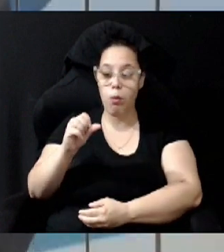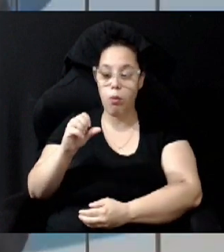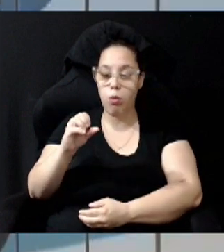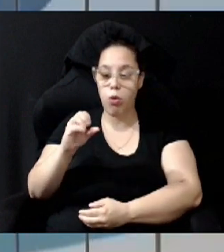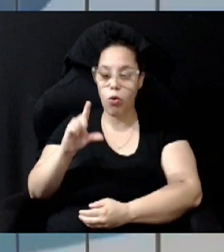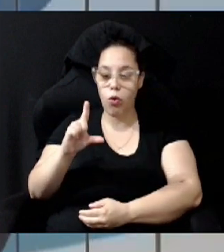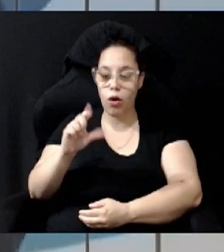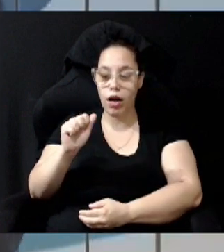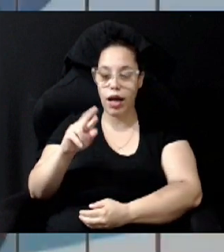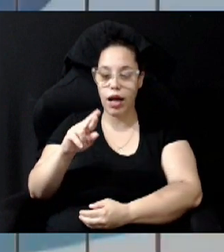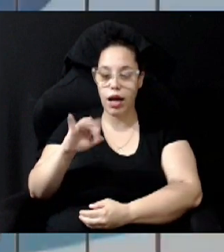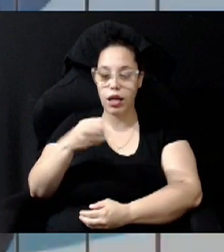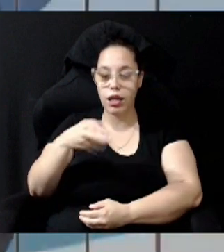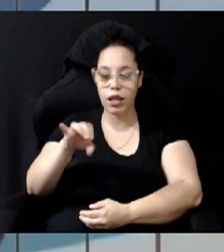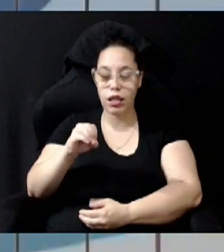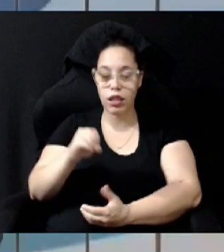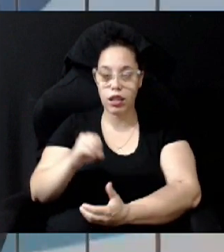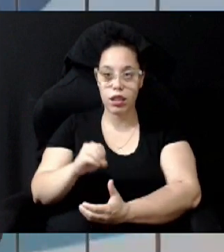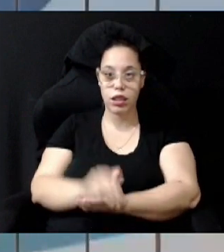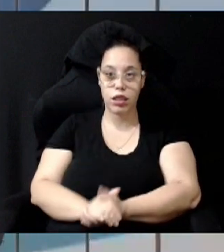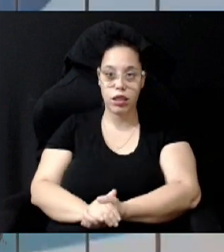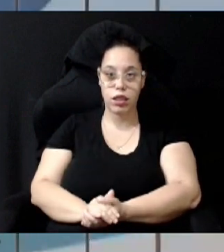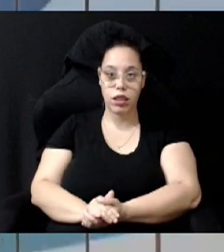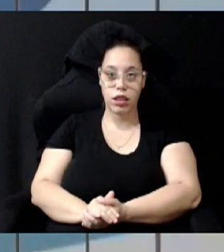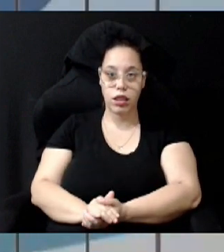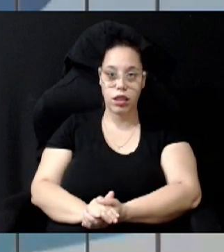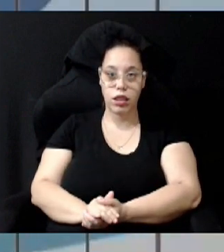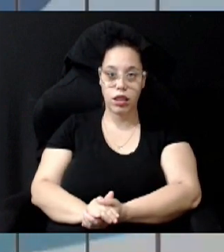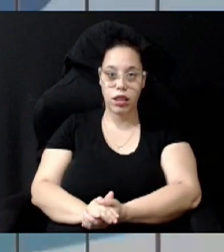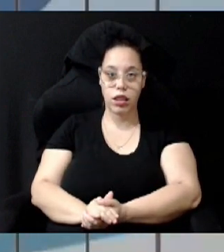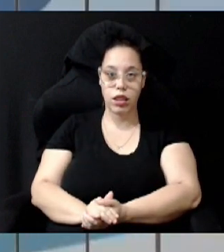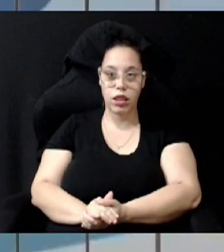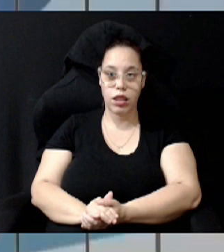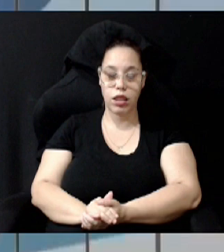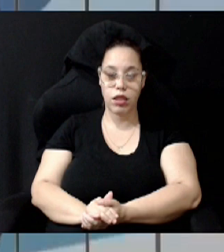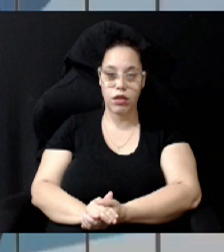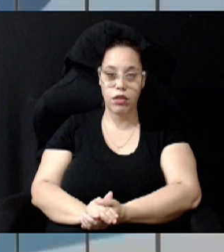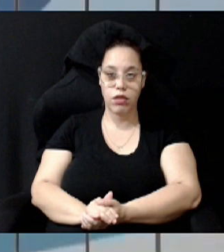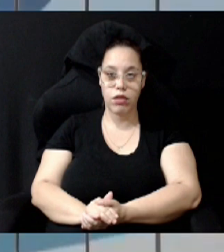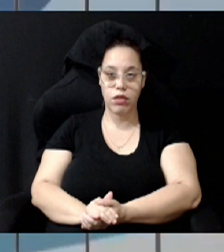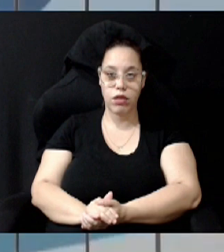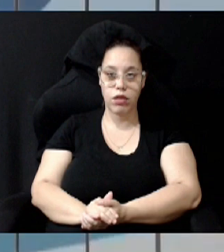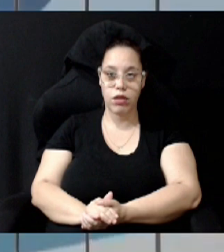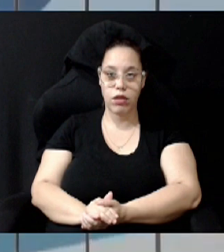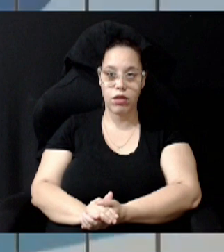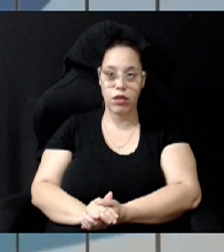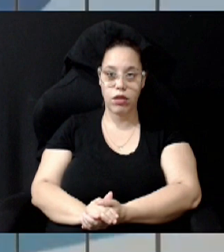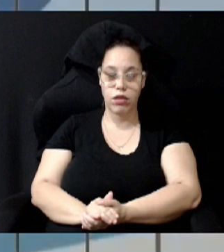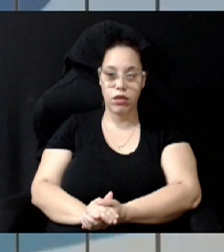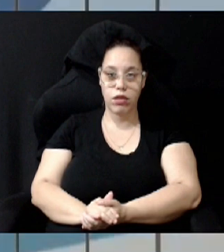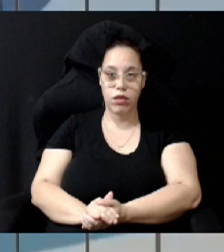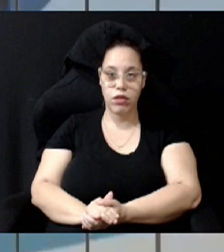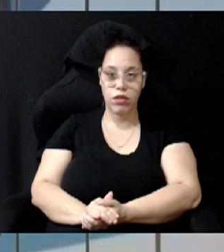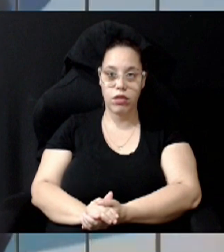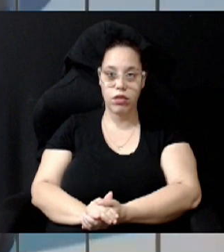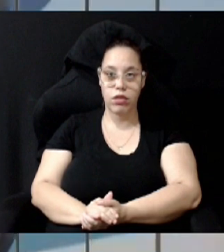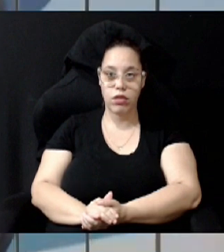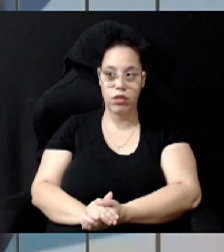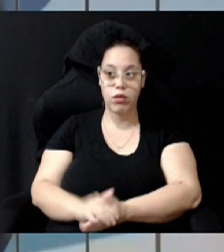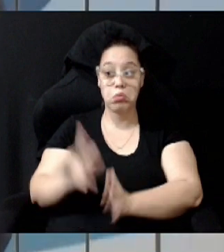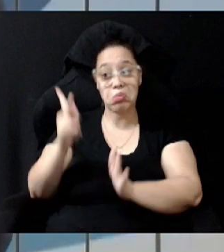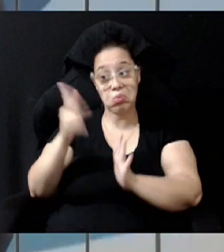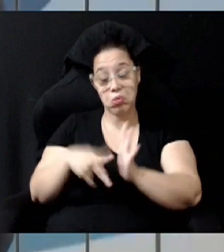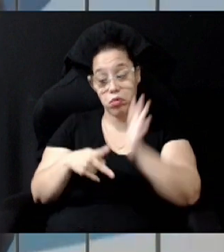polos distintos buscando afirmar suas convicções. Sim. Né? Então, a polarização propriamente é da